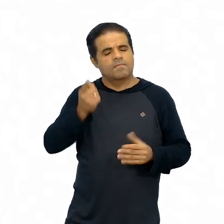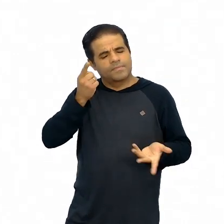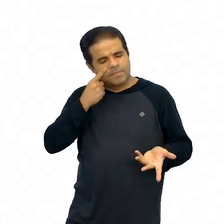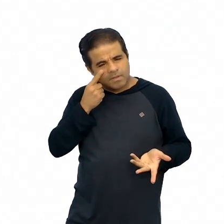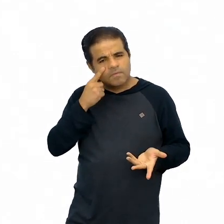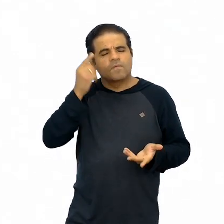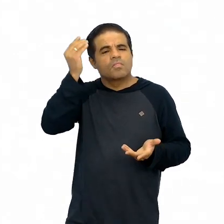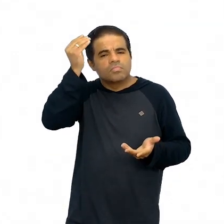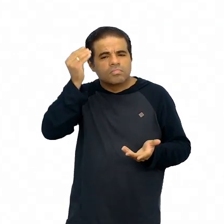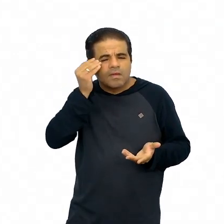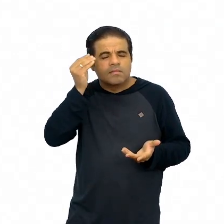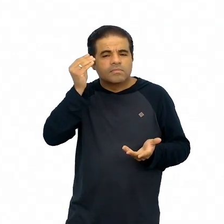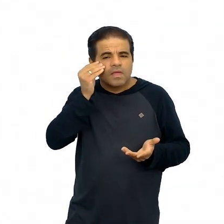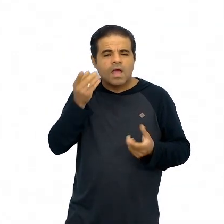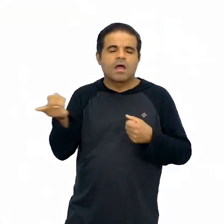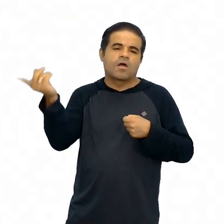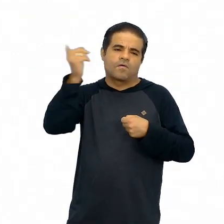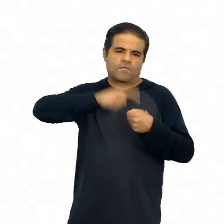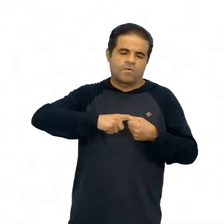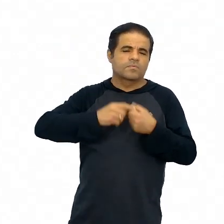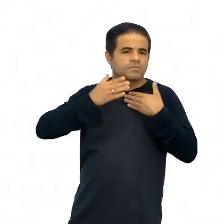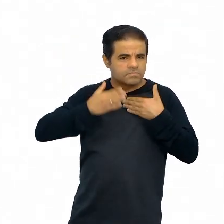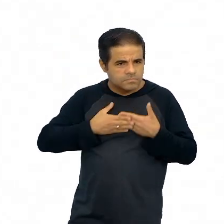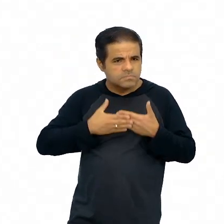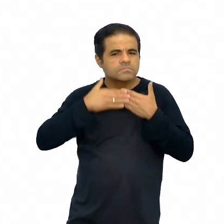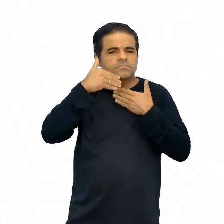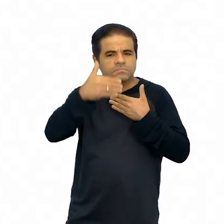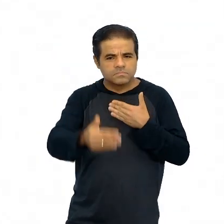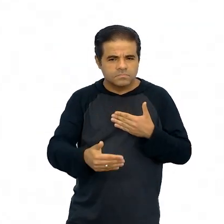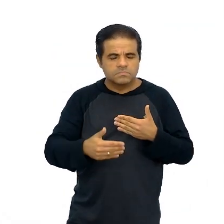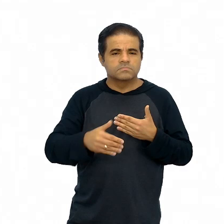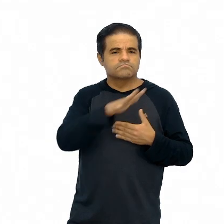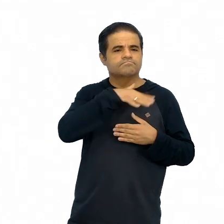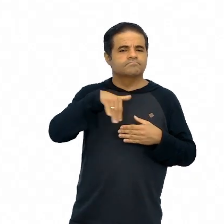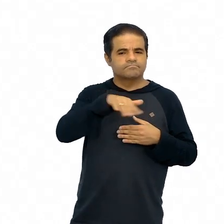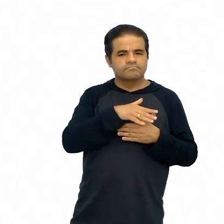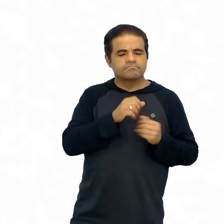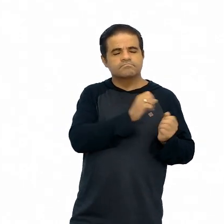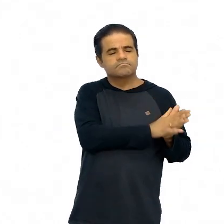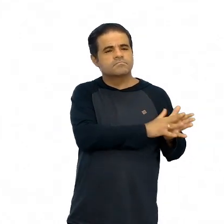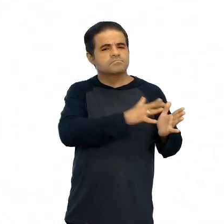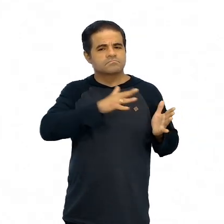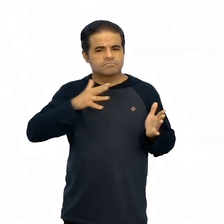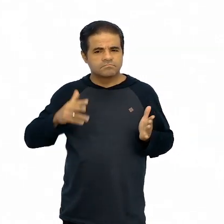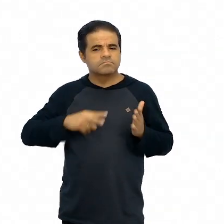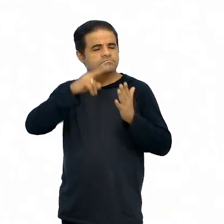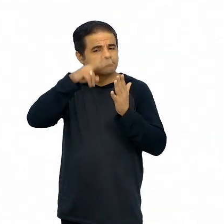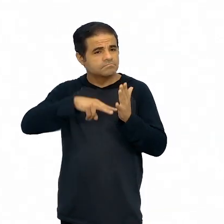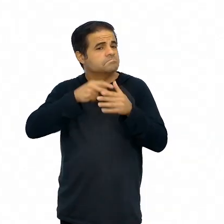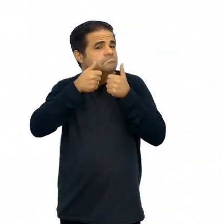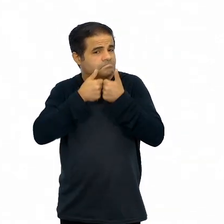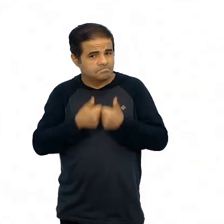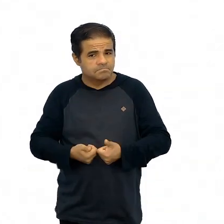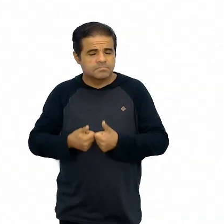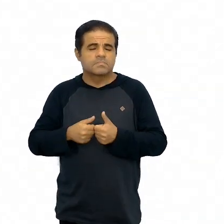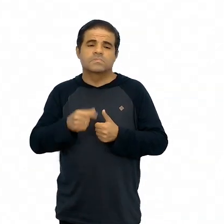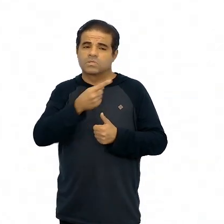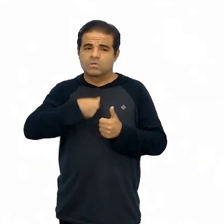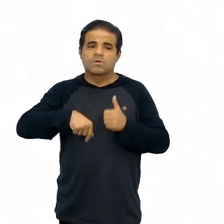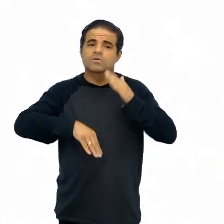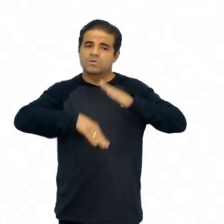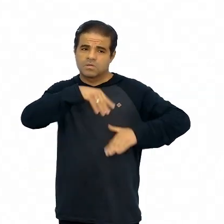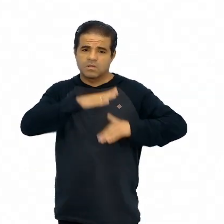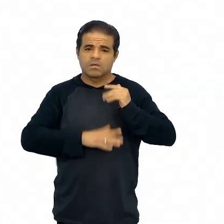que repensar, retomar. Por isso, mais uma vez, a gente fala da importância de ler bem as